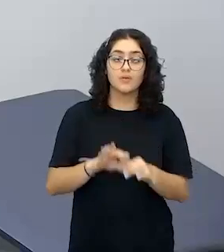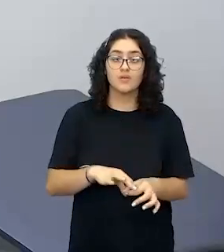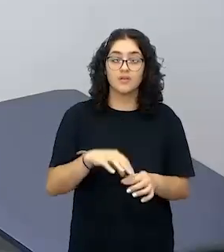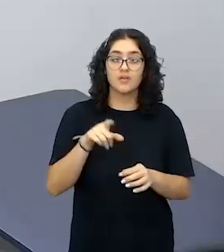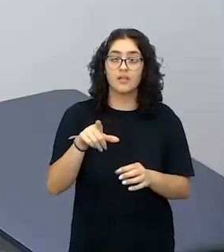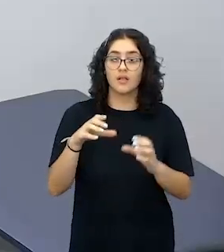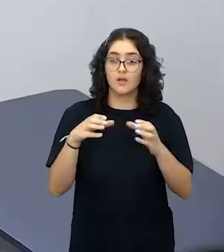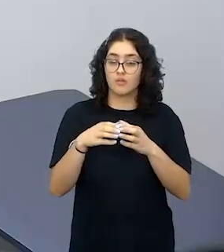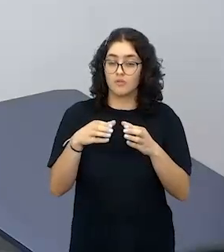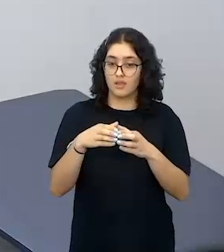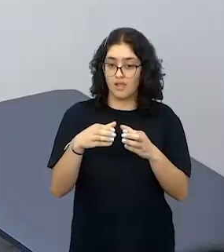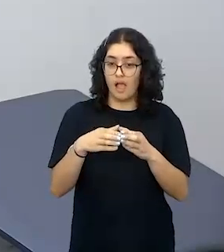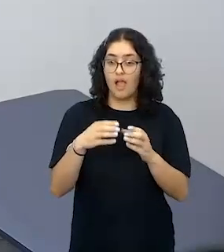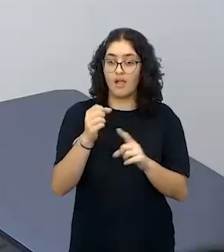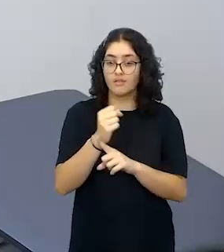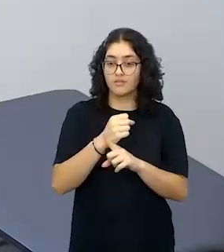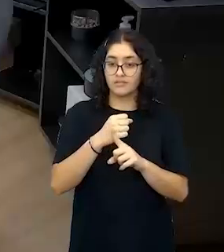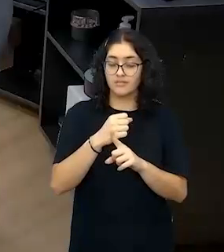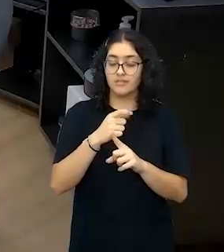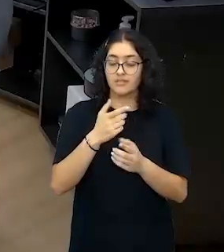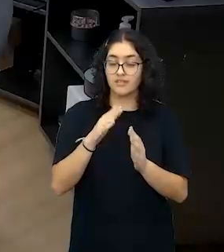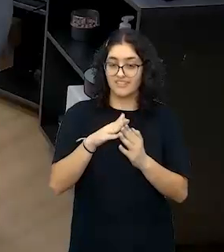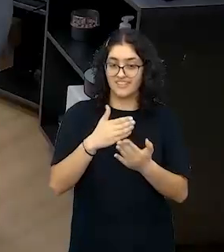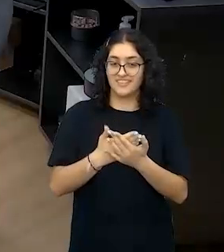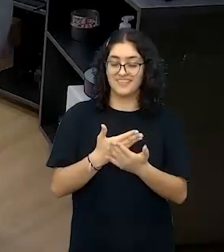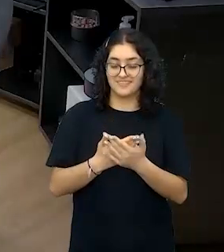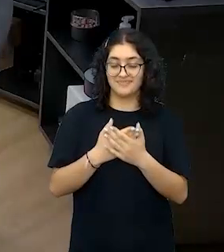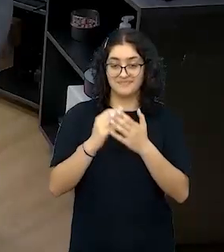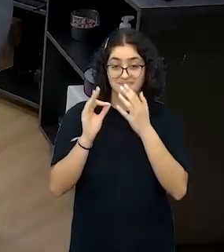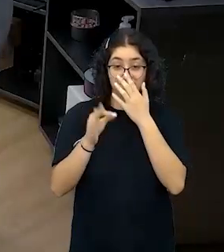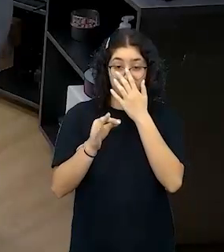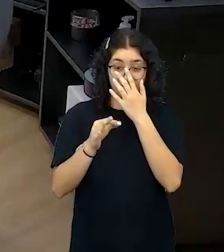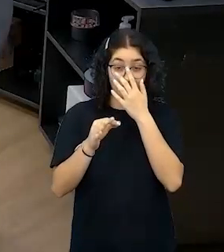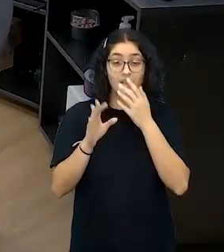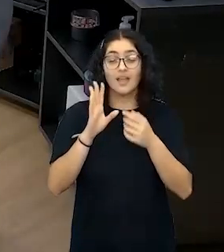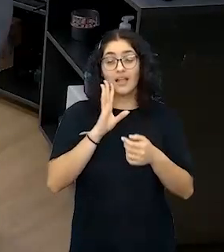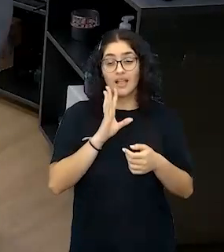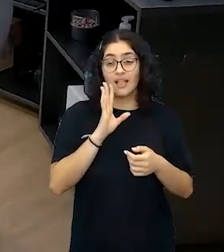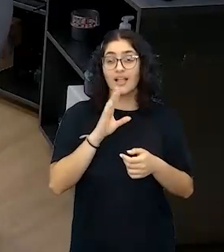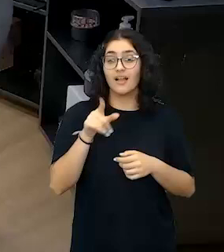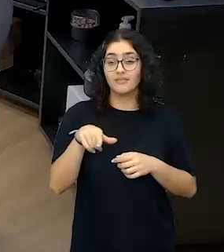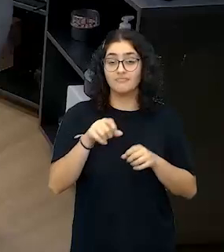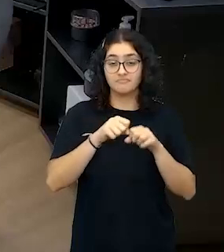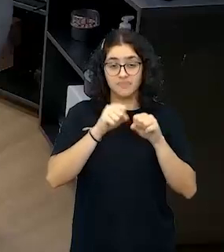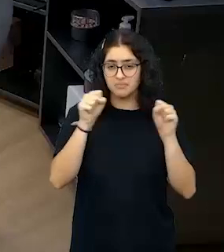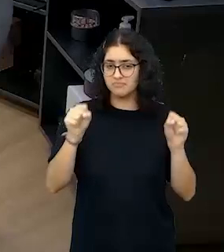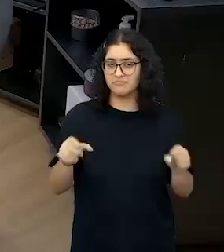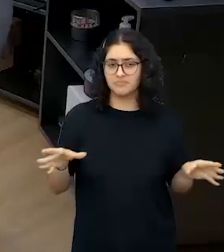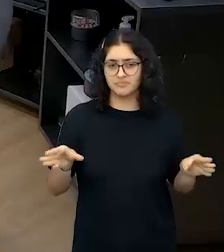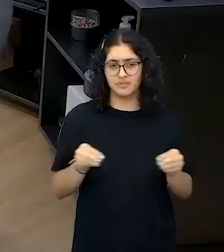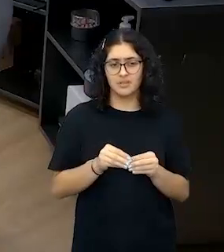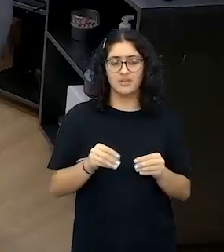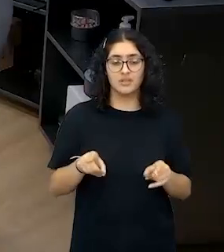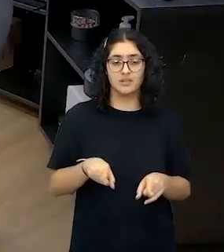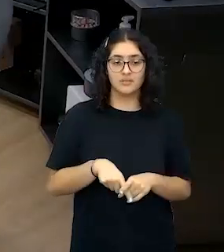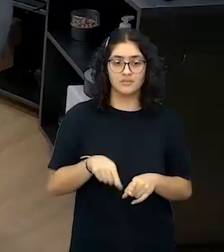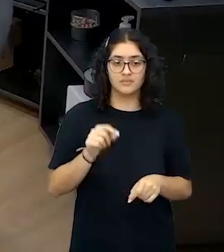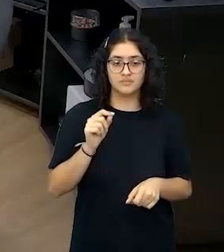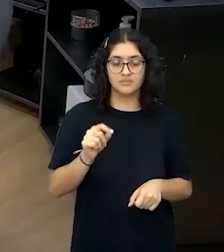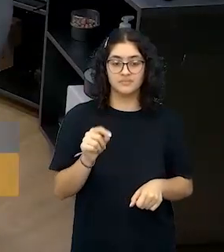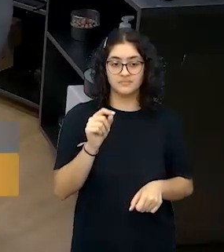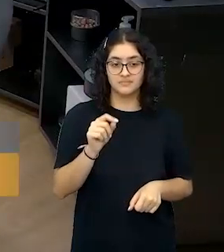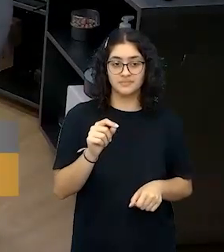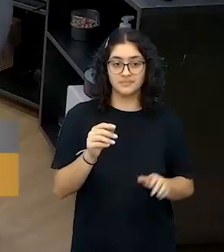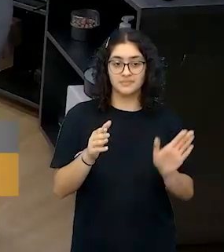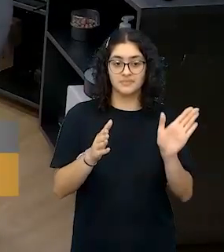que é muito bacana. Né? É isso aí, eu acho que está bem sintetizado o que a gente quer falar, né? Está perfeito. É verdade. E aí eu vou aproveitar e já